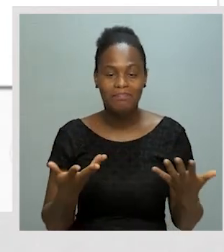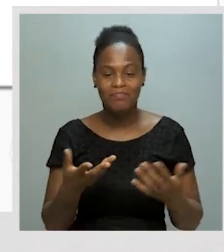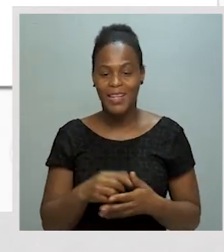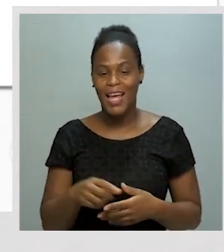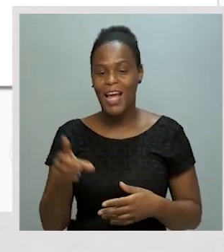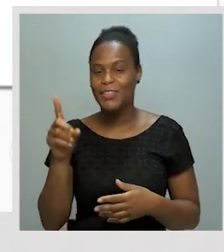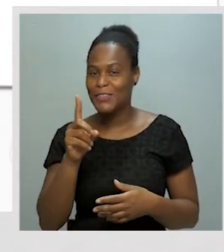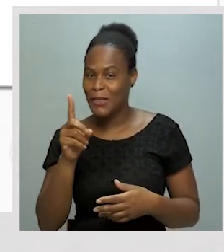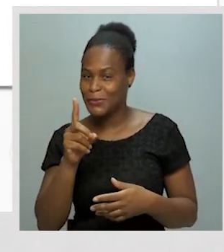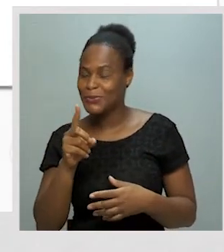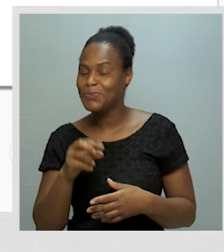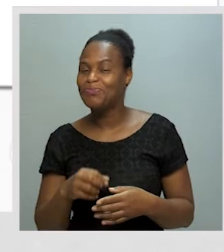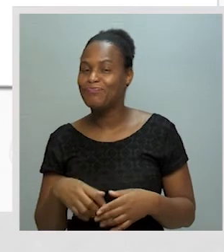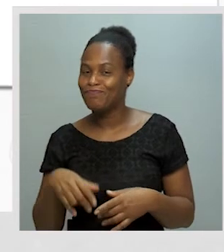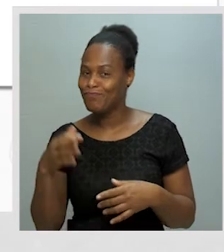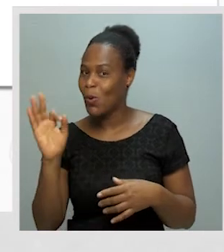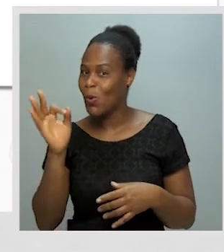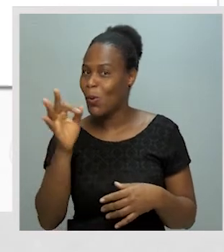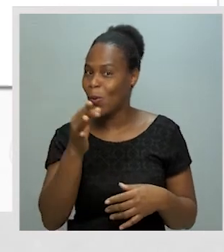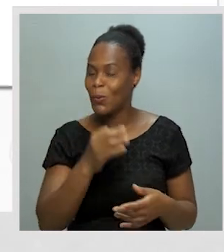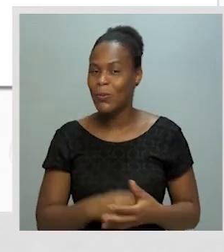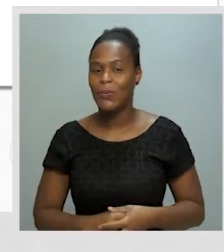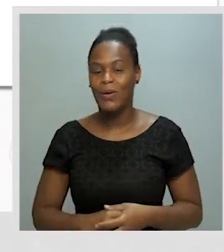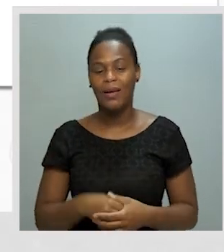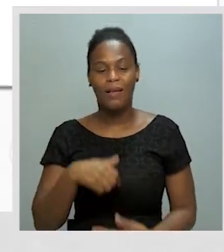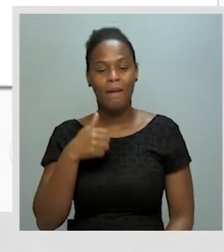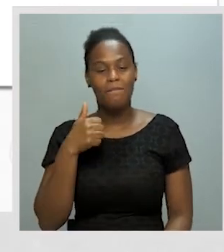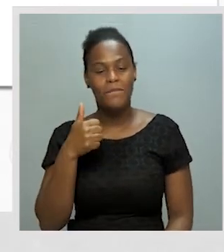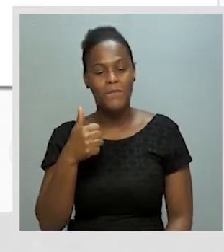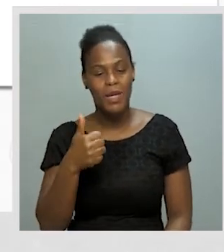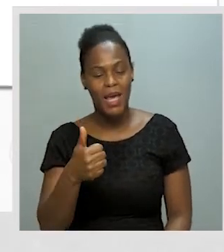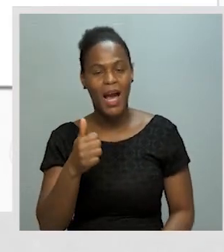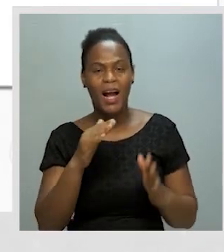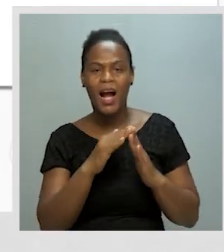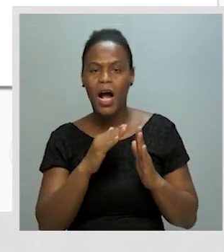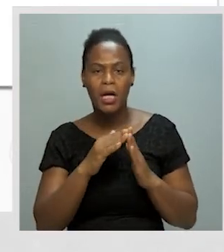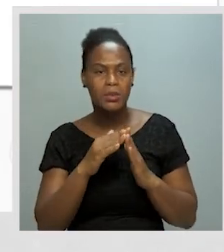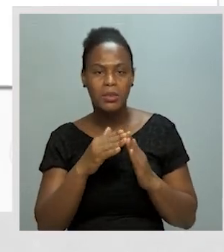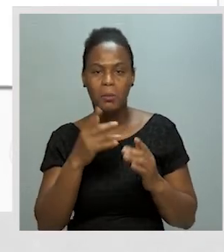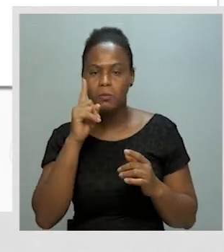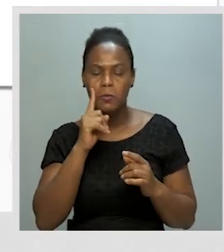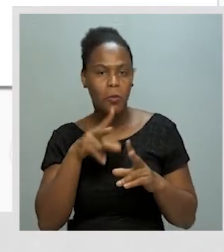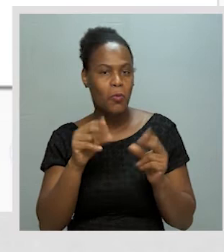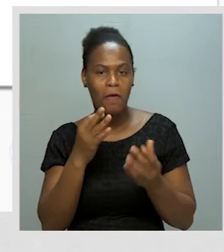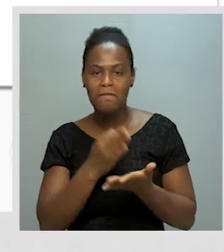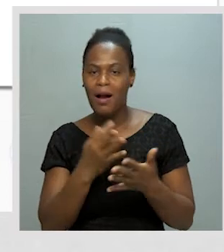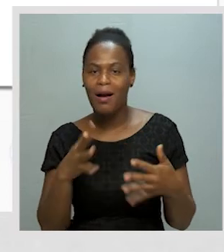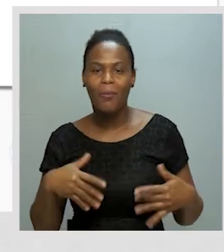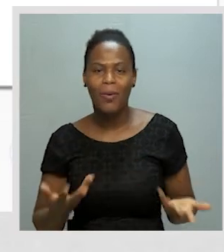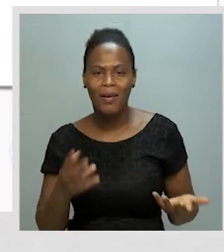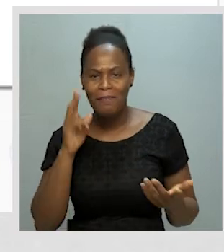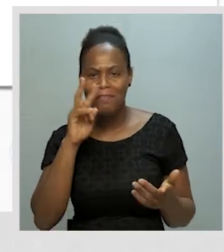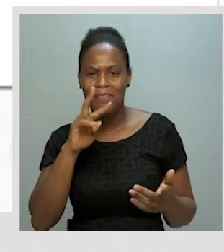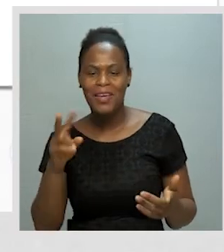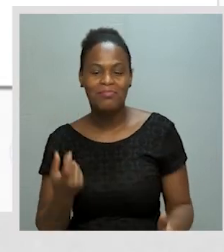6 moscas vêm a ser. B. São as casas em que as damas nunca faltam. Vamos lá